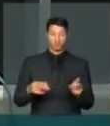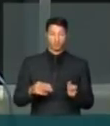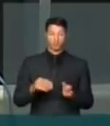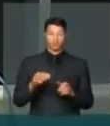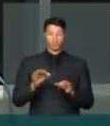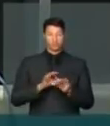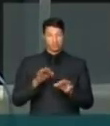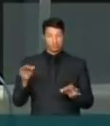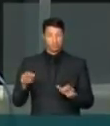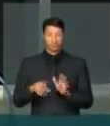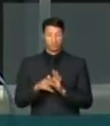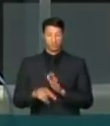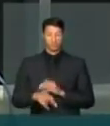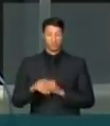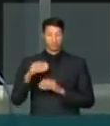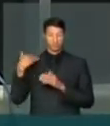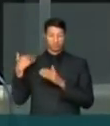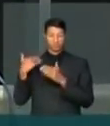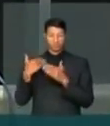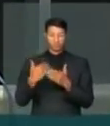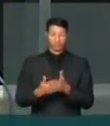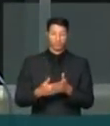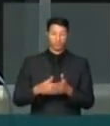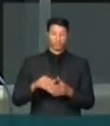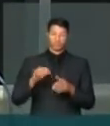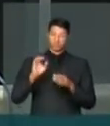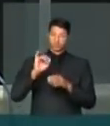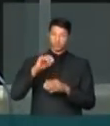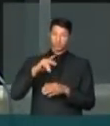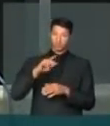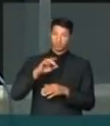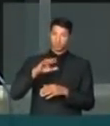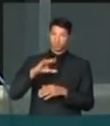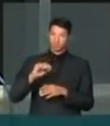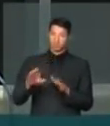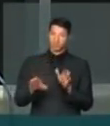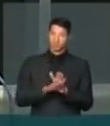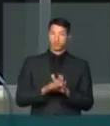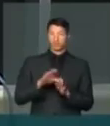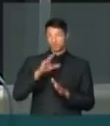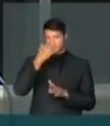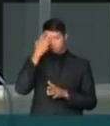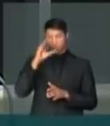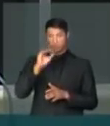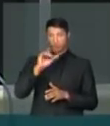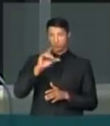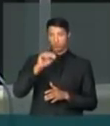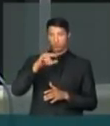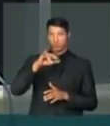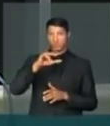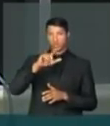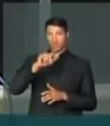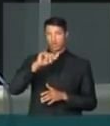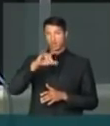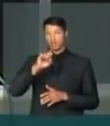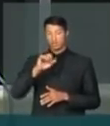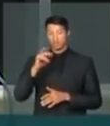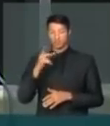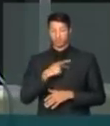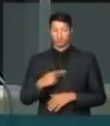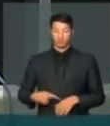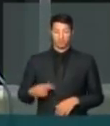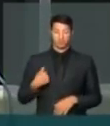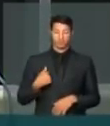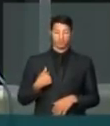ao longo da sua história, desde o Império, desde a chegada dos colonialistas no nosso país. Senhor presidente,